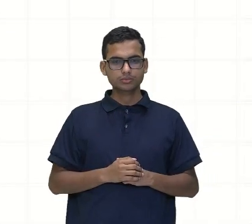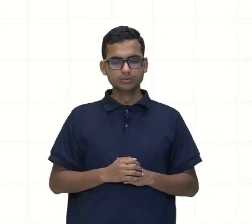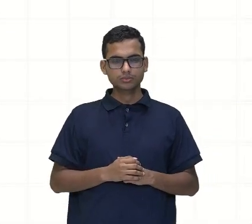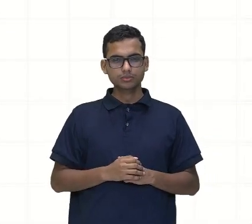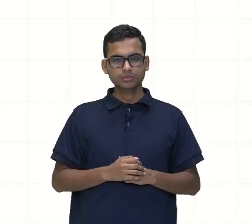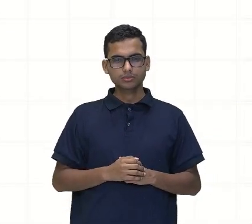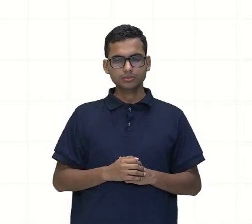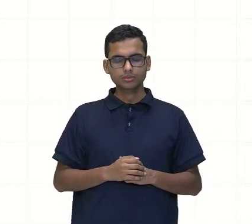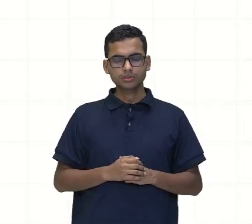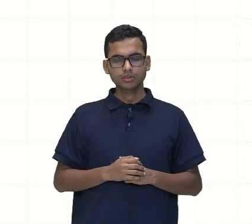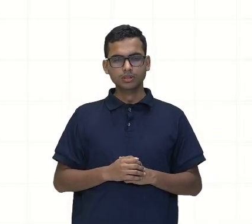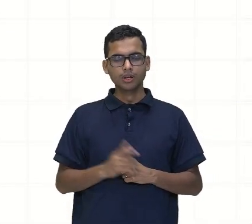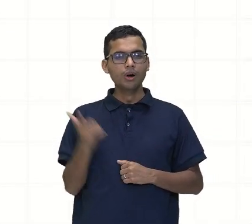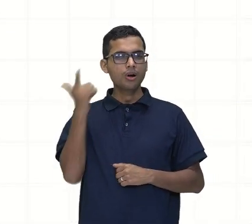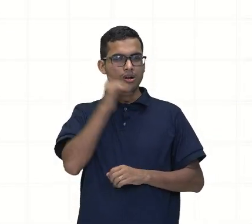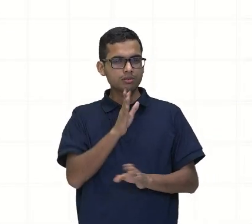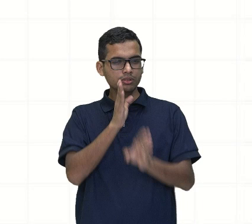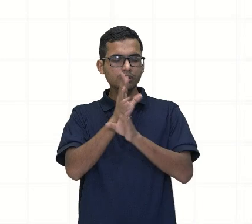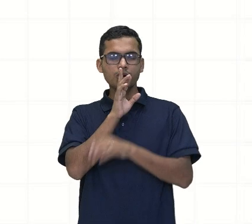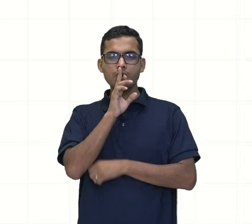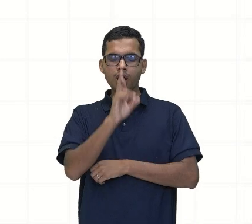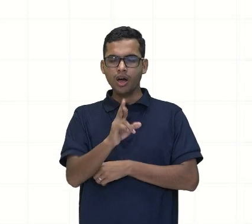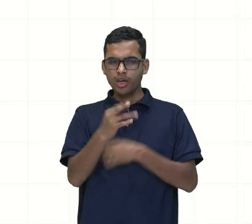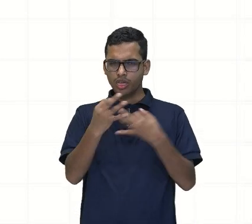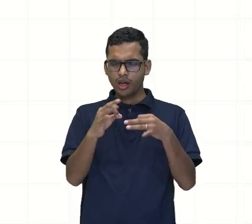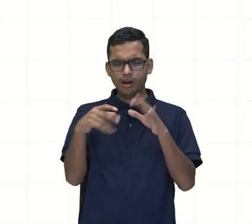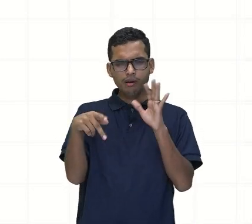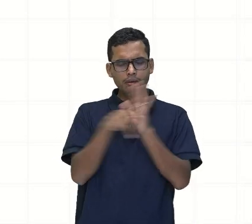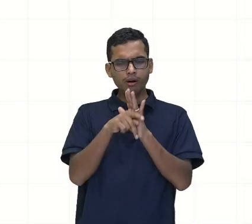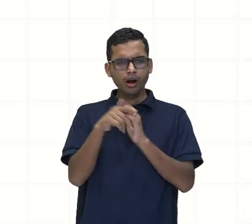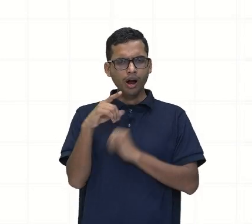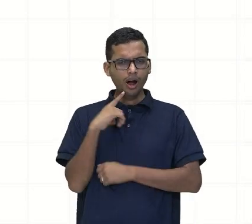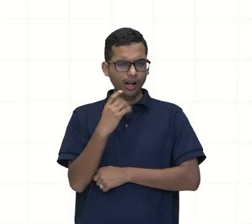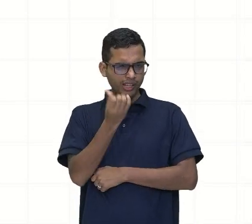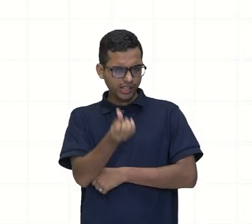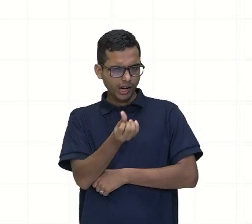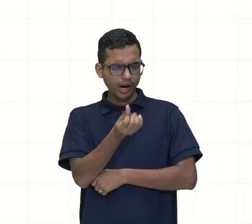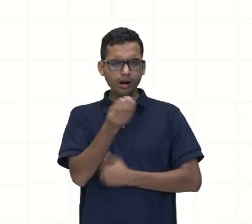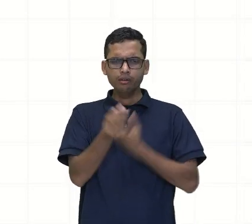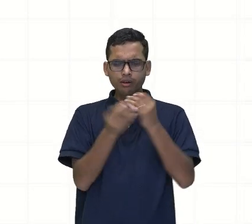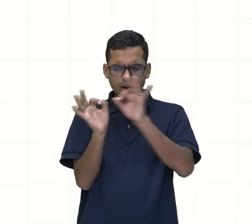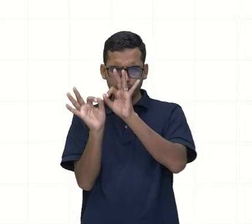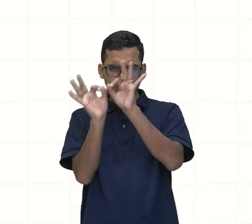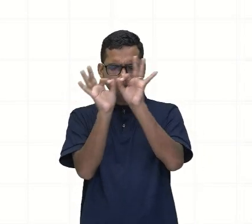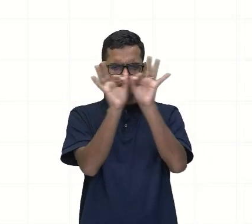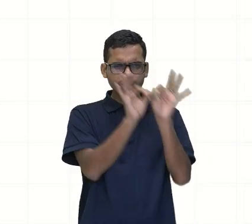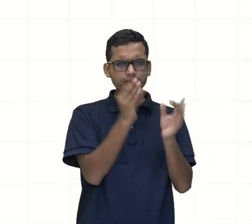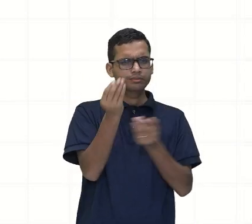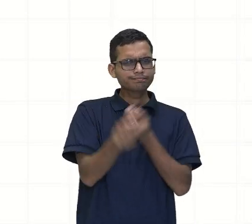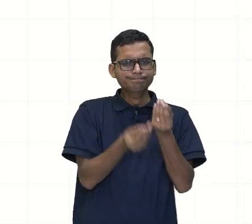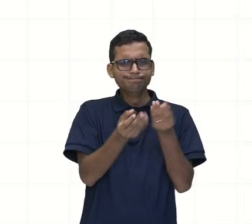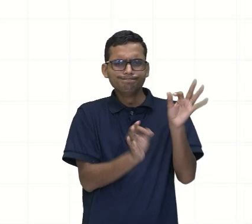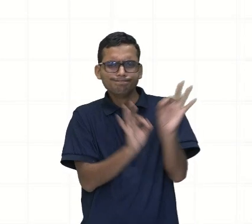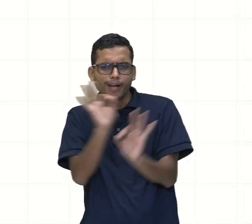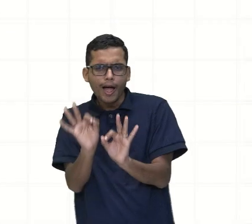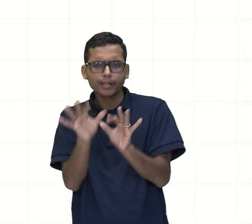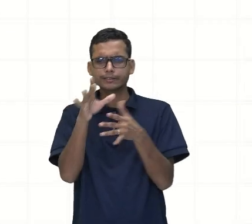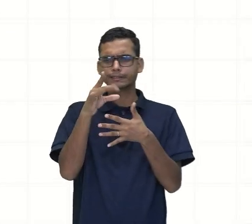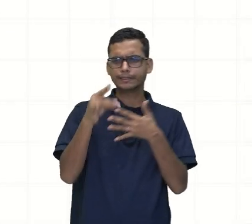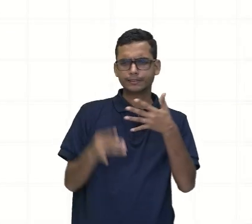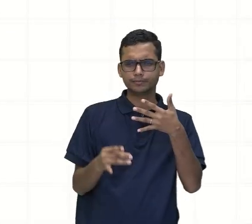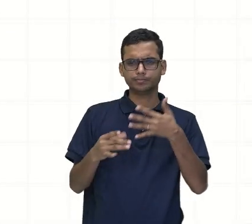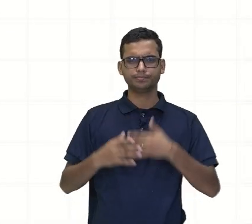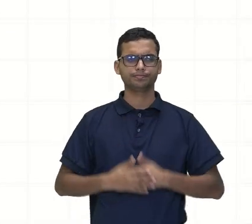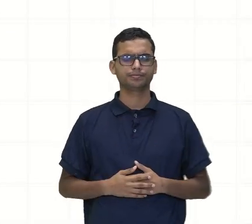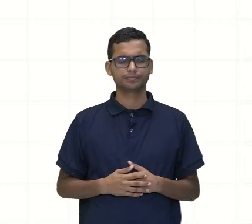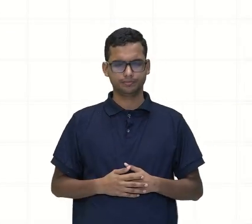E a gente vai chegar na unidade 6. Aqui seria o 4, aqui o 5.